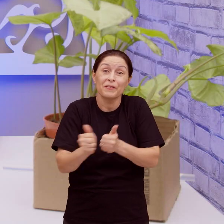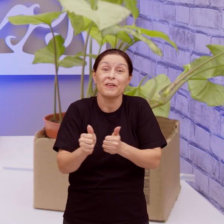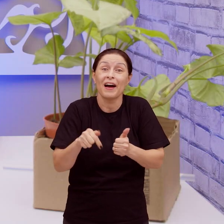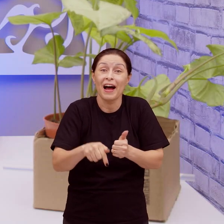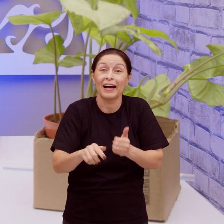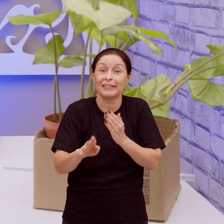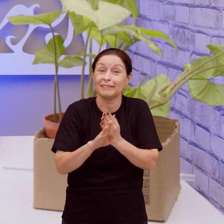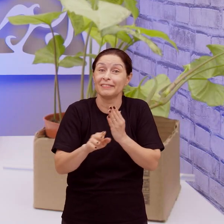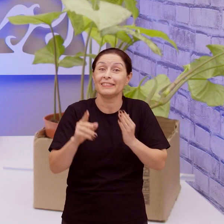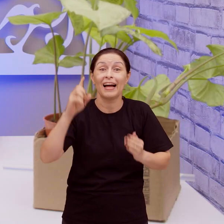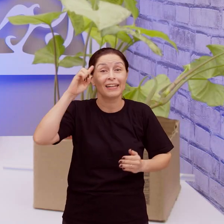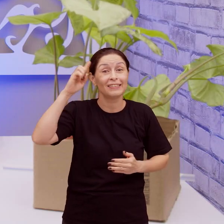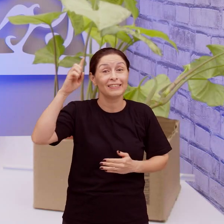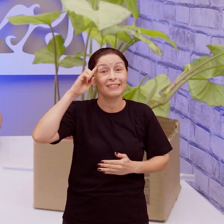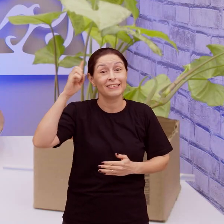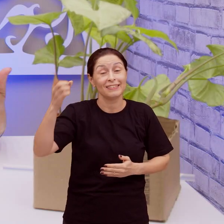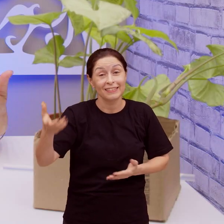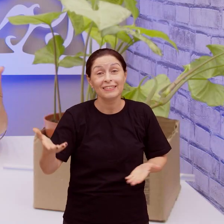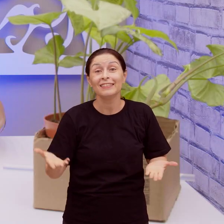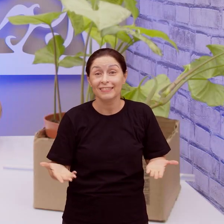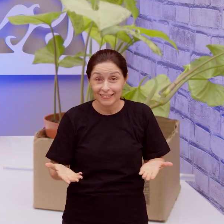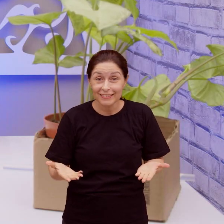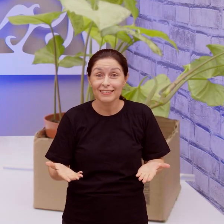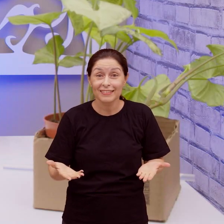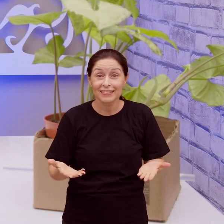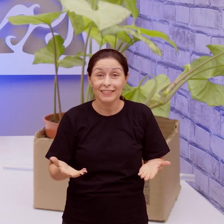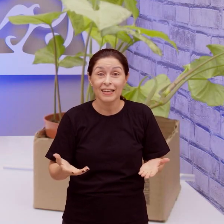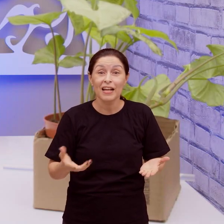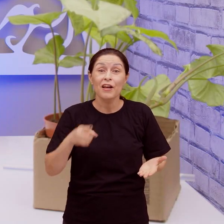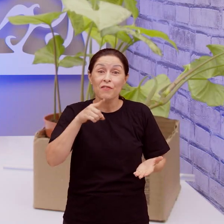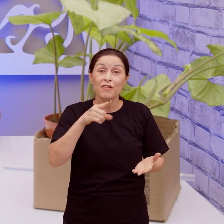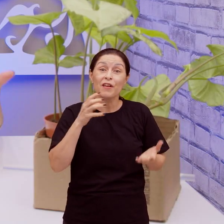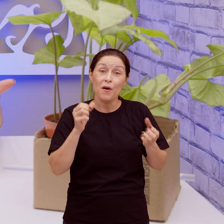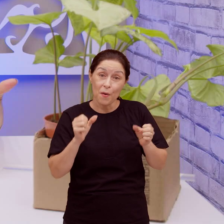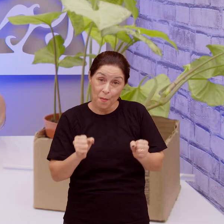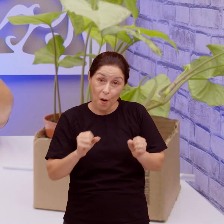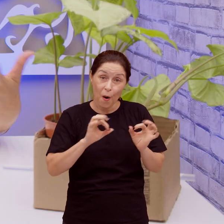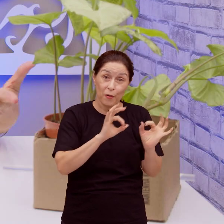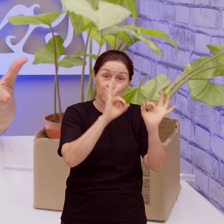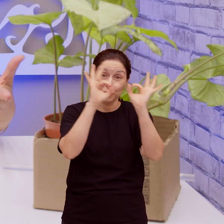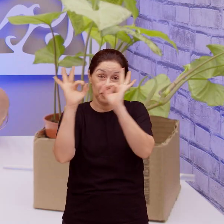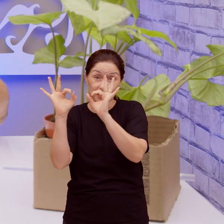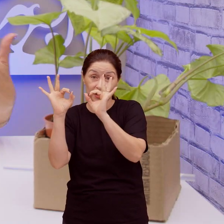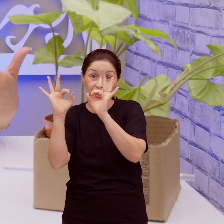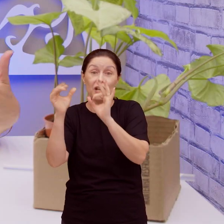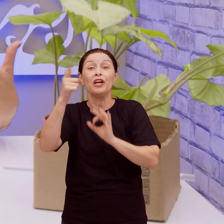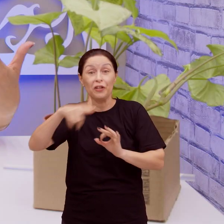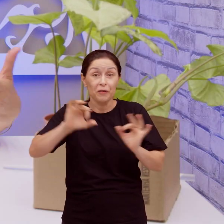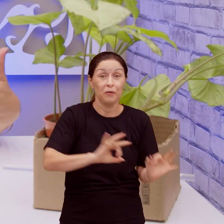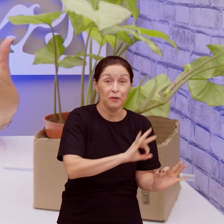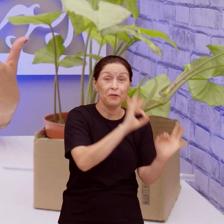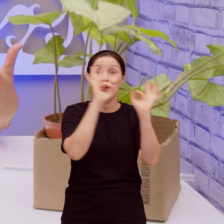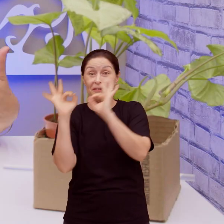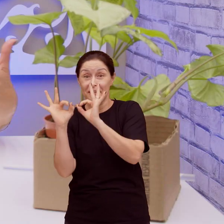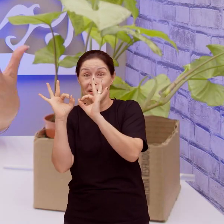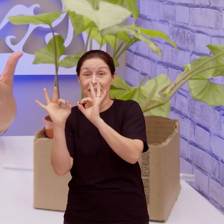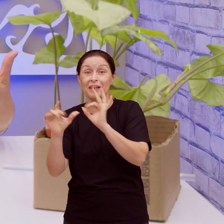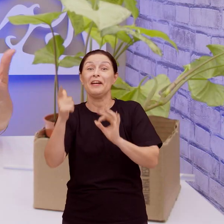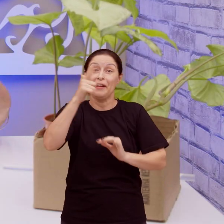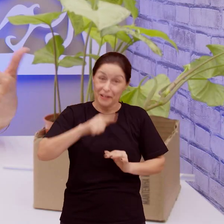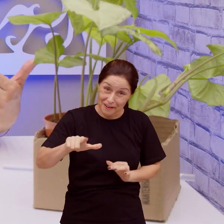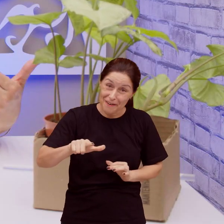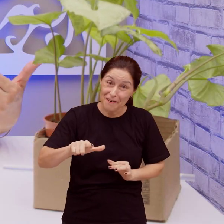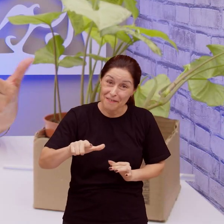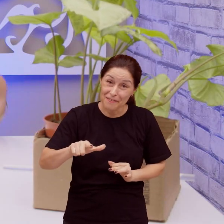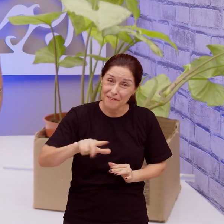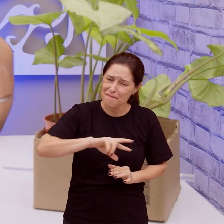ver todos os dias, porque vocês podem assistir e depois assistir novamente quantas vezes vocês